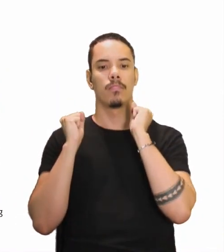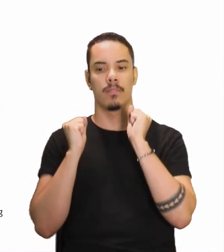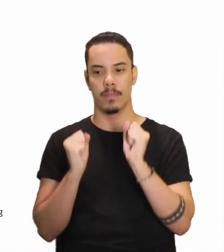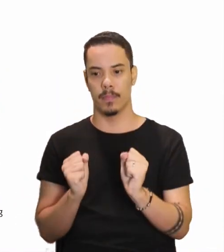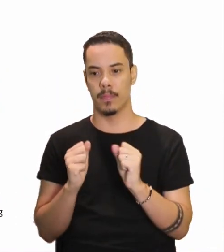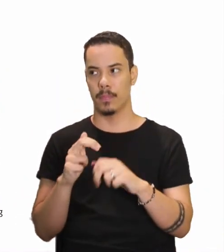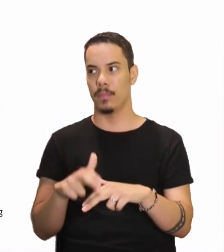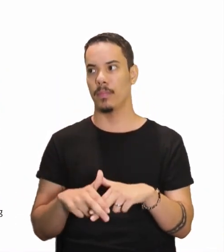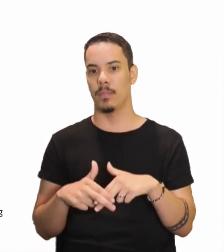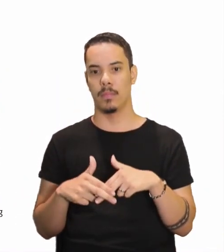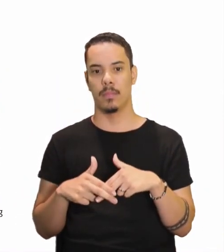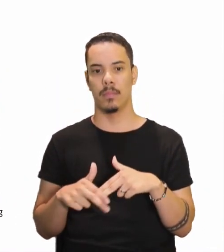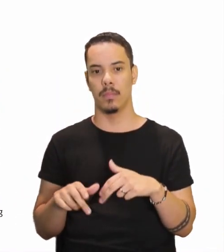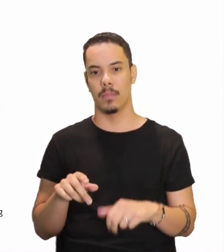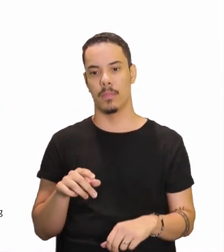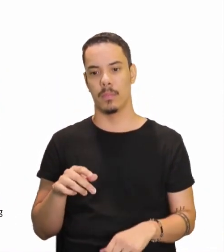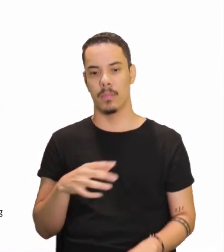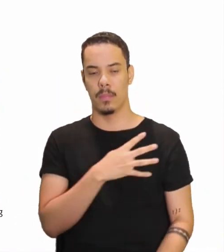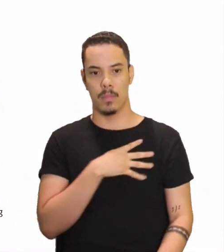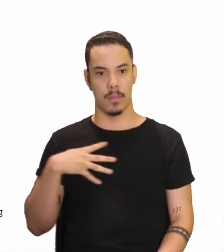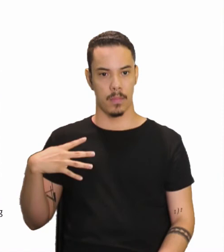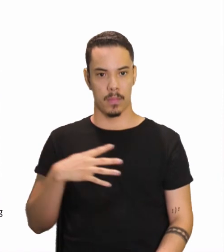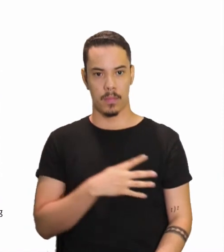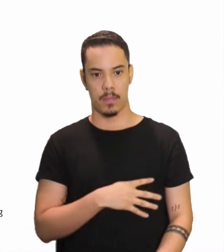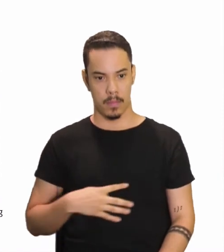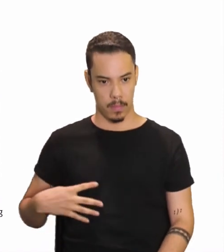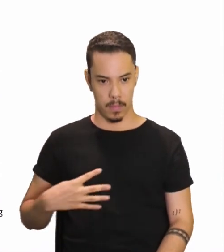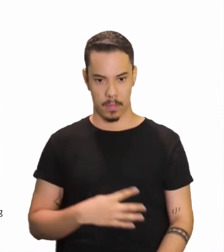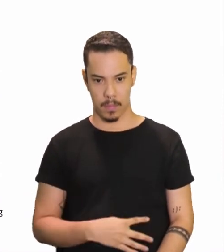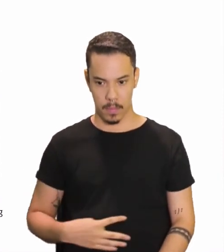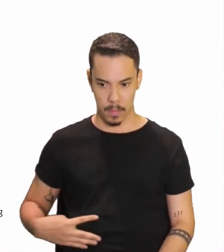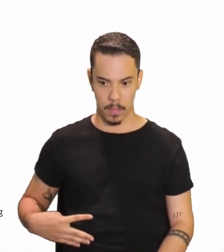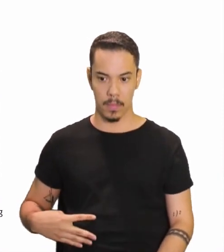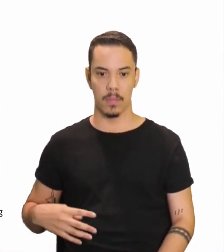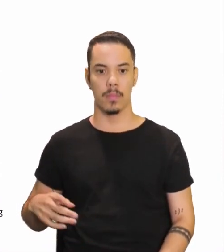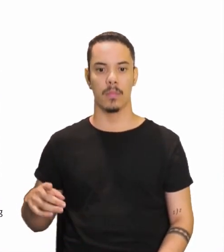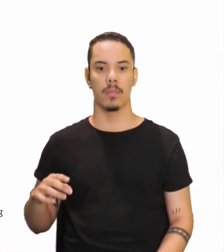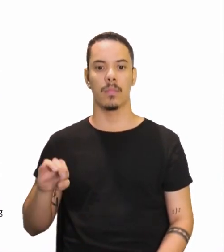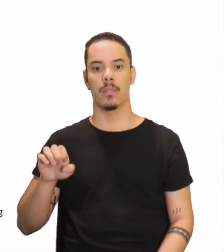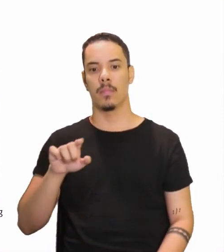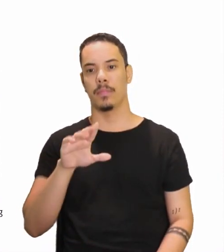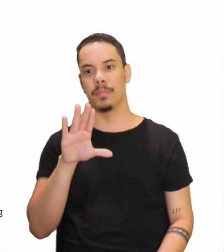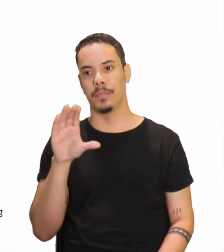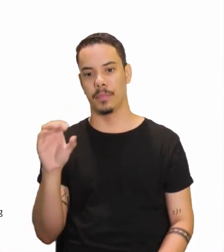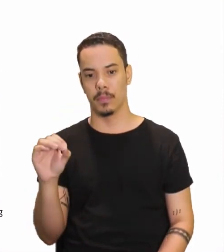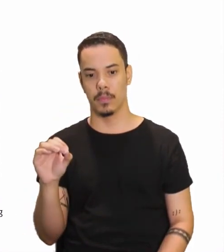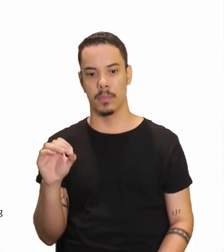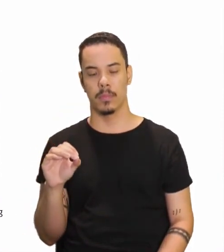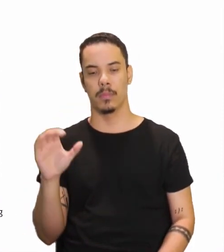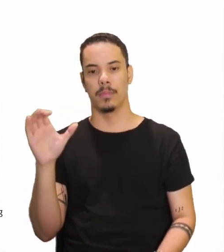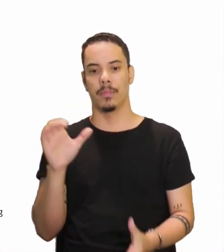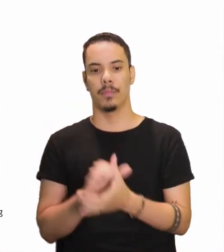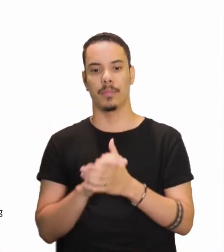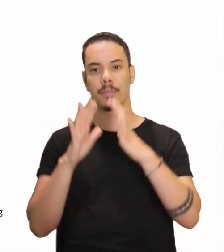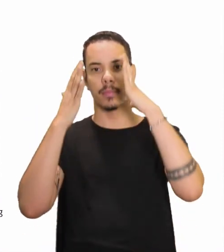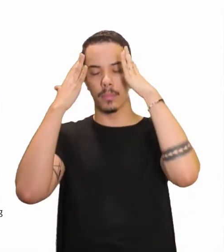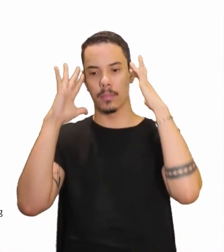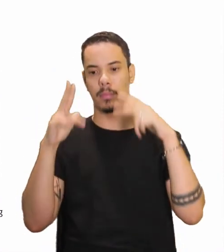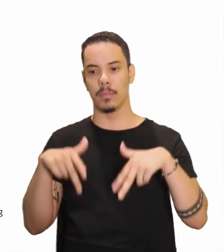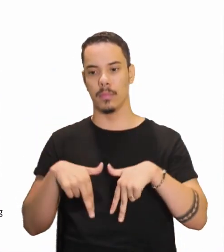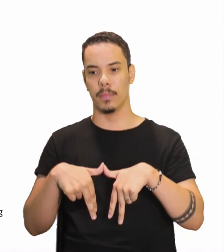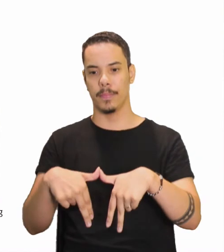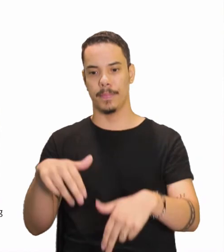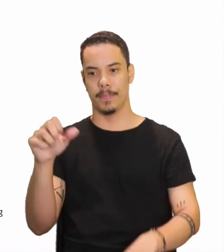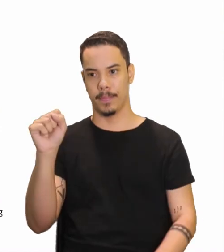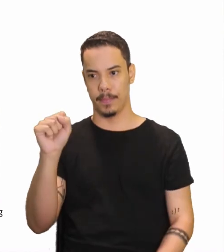Z, olha ali, ó, zebra. Ó, né? zebra com Z, exílio com X e casamento com